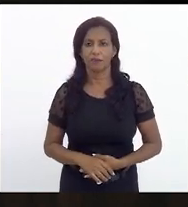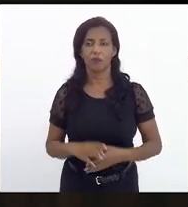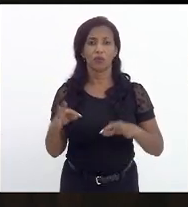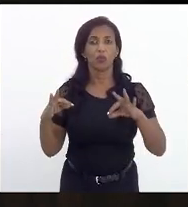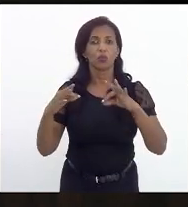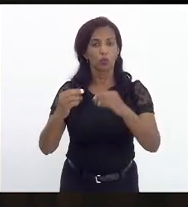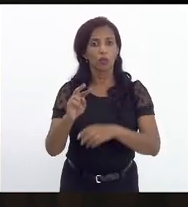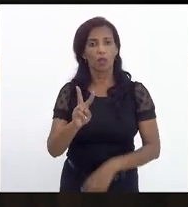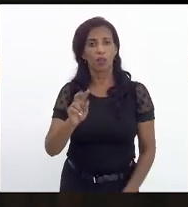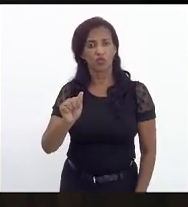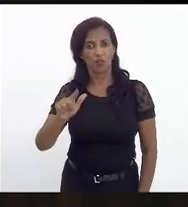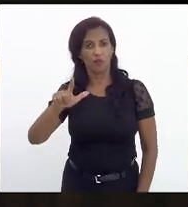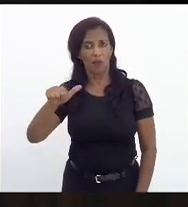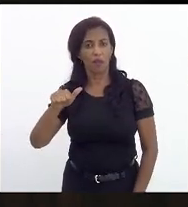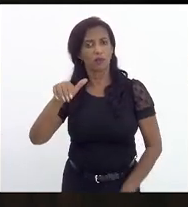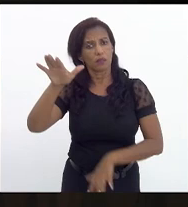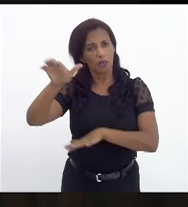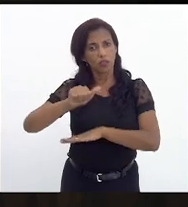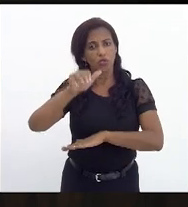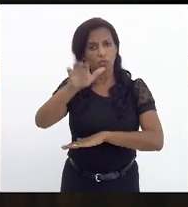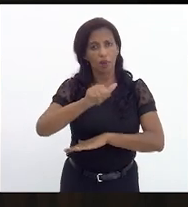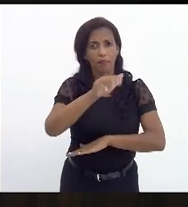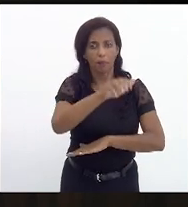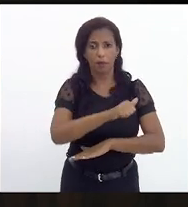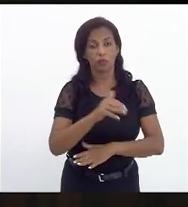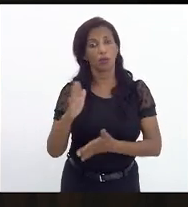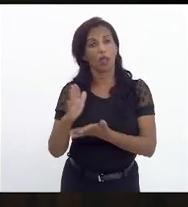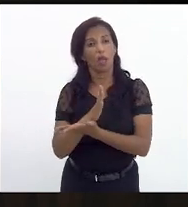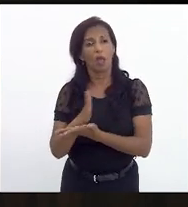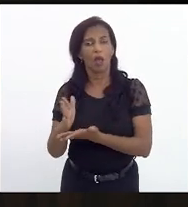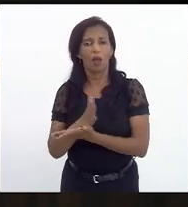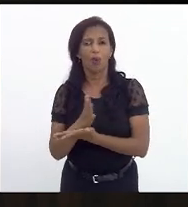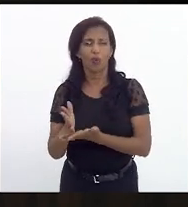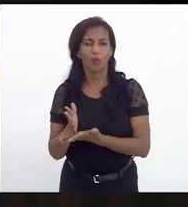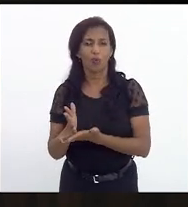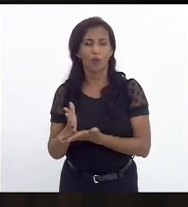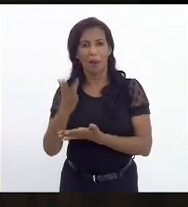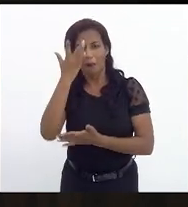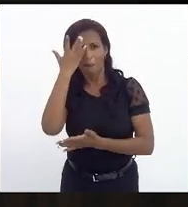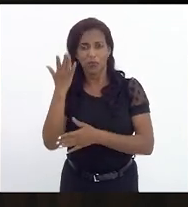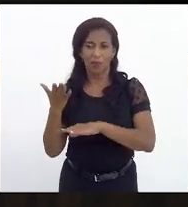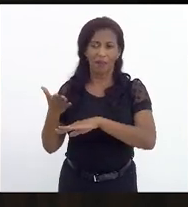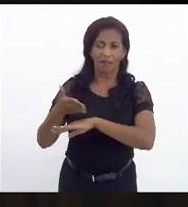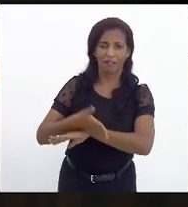Todas as vagas ele está chamando. Ocorre que algumas têm vacância. O sujeito entra,